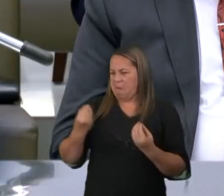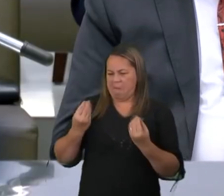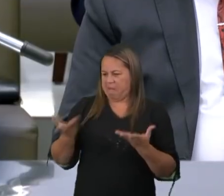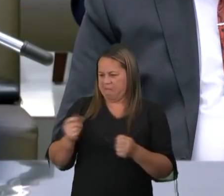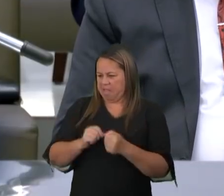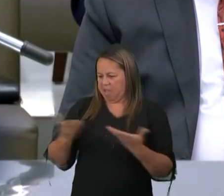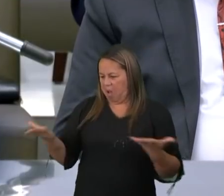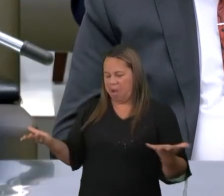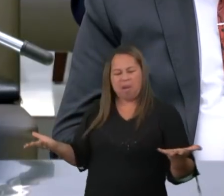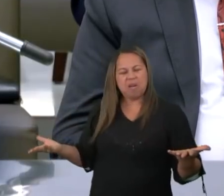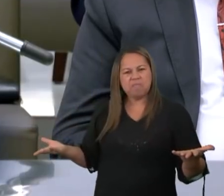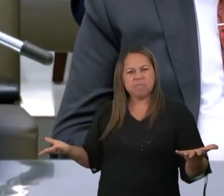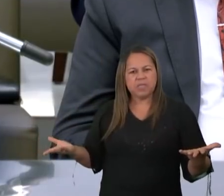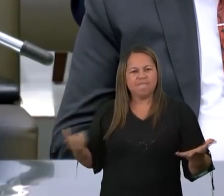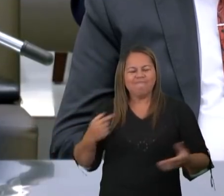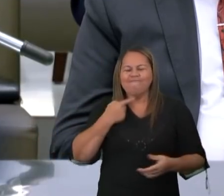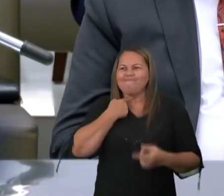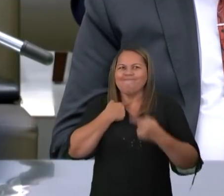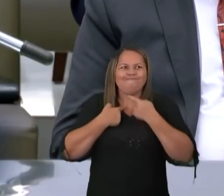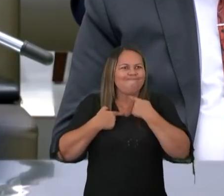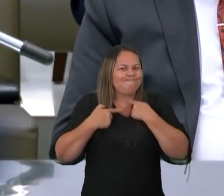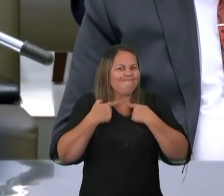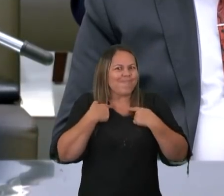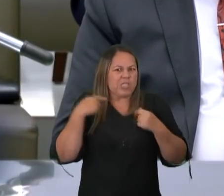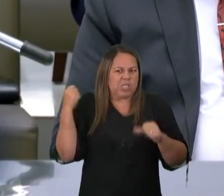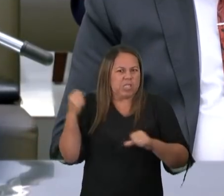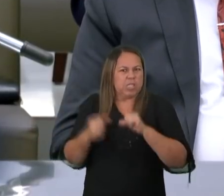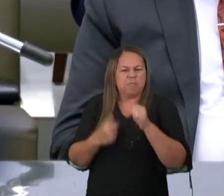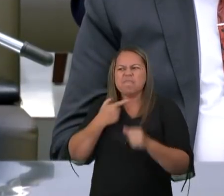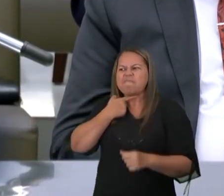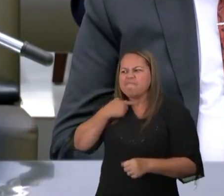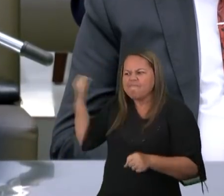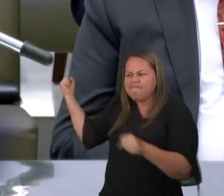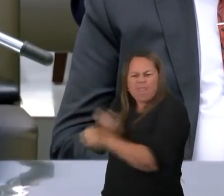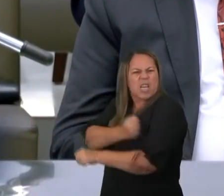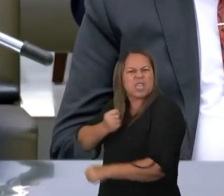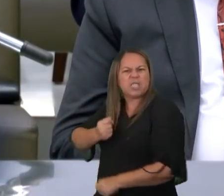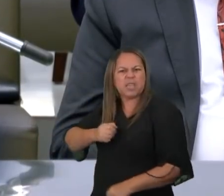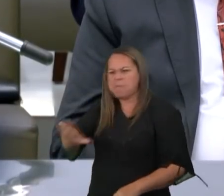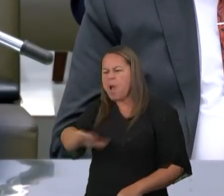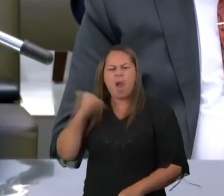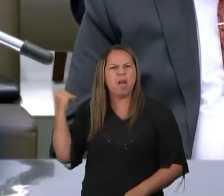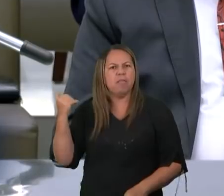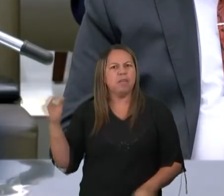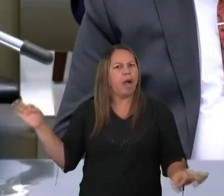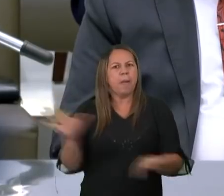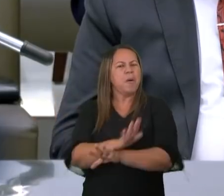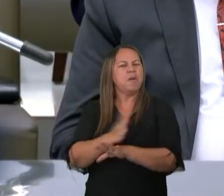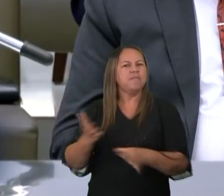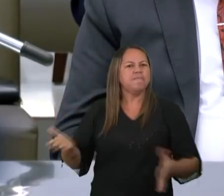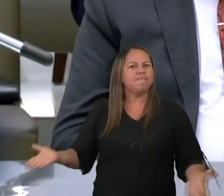Como é que pode? Se pudesse, rasgava, banhava de sangue, e dizia: pai, morreu, está acabado.